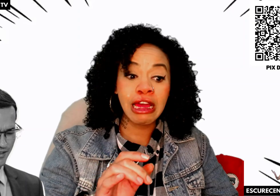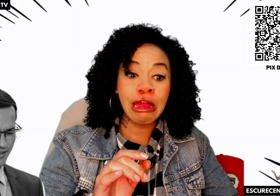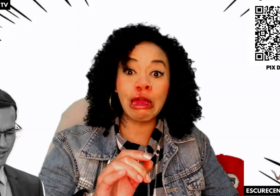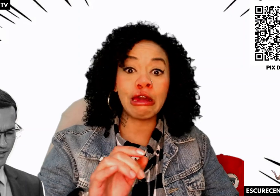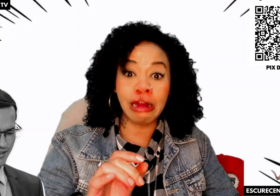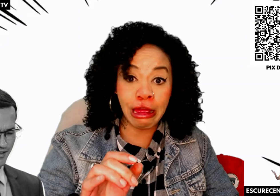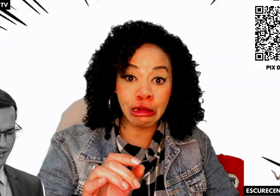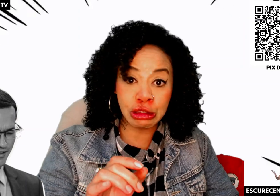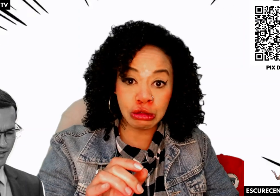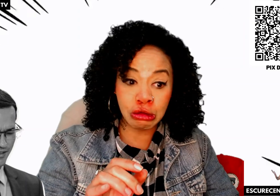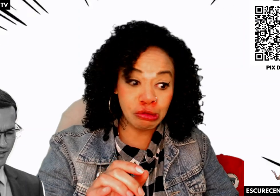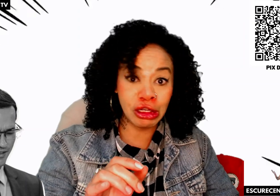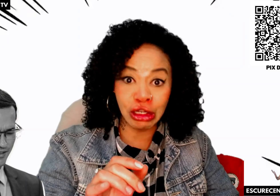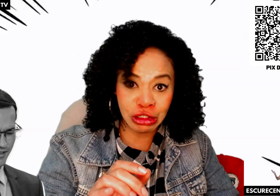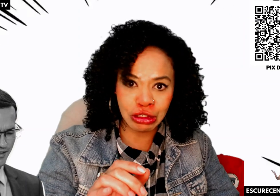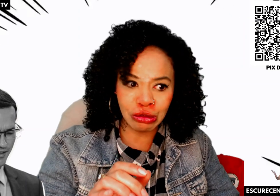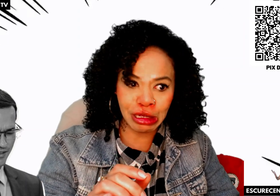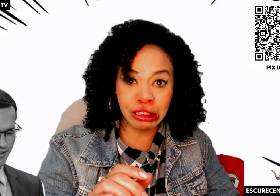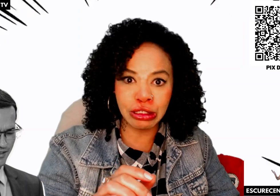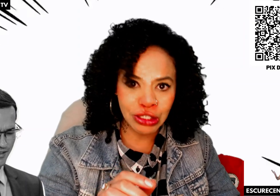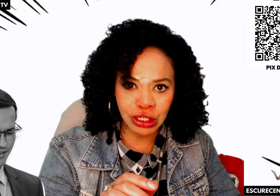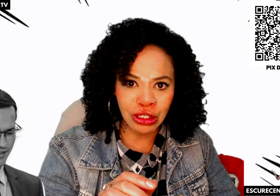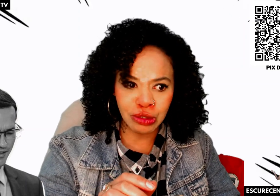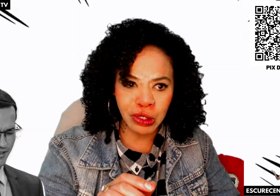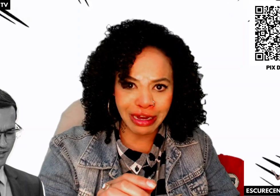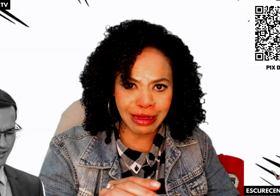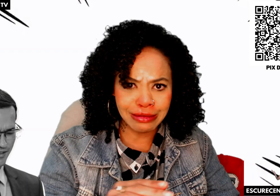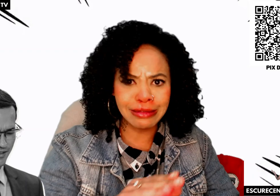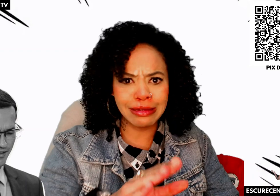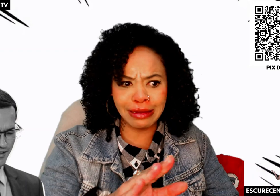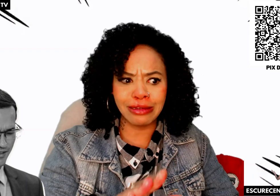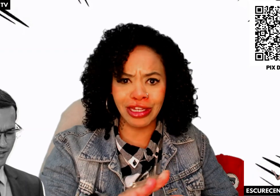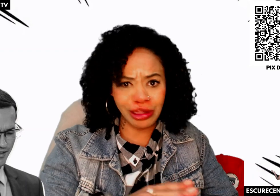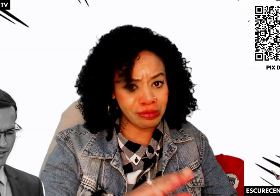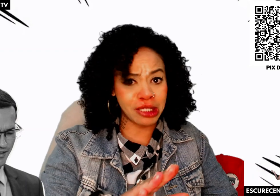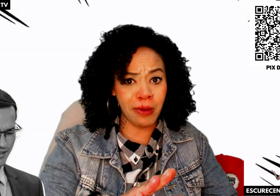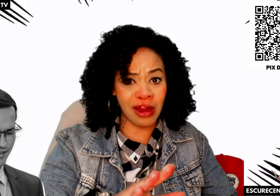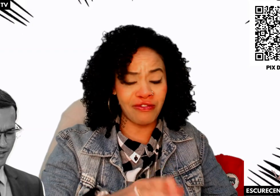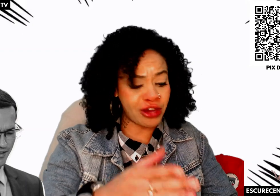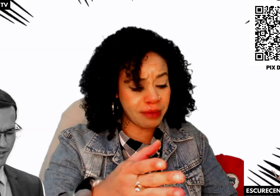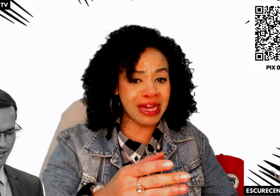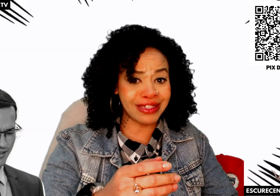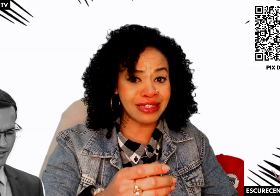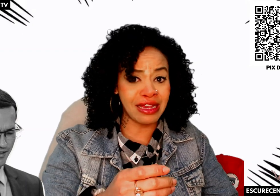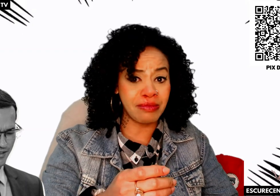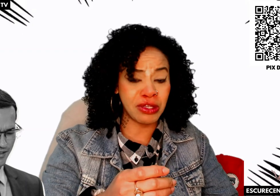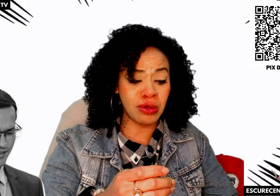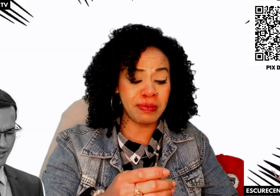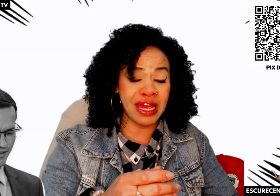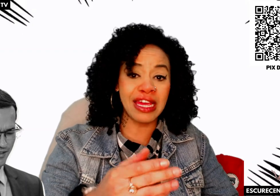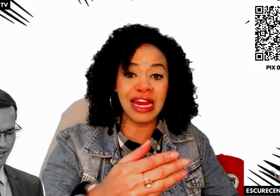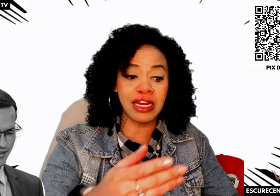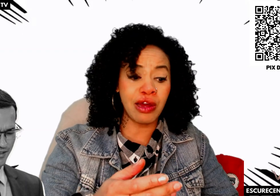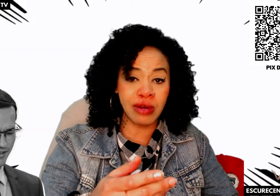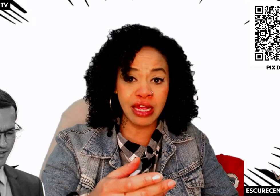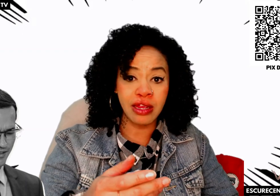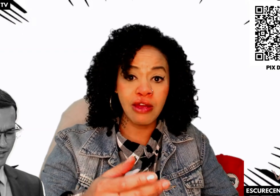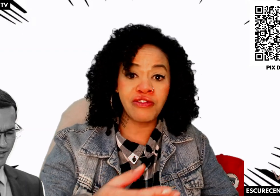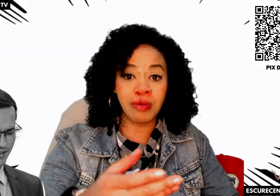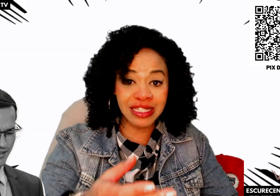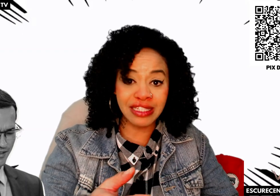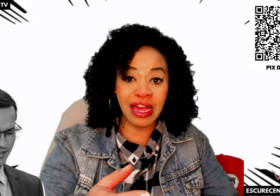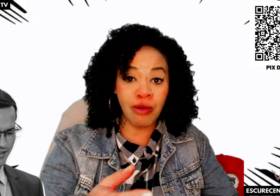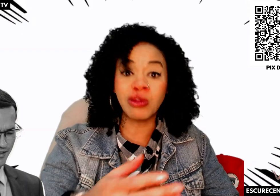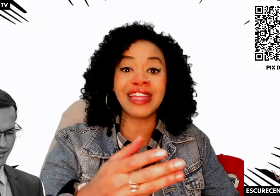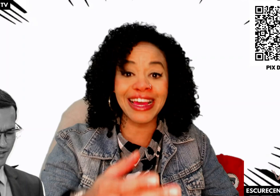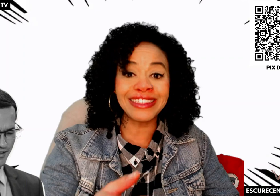do egrégio ministro Alexandre de Moraes, que já deu umas bolas fora, mas essa ele mandou bem. Ele não, né?